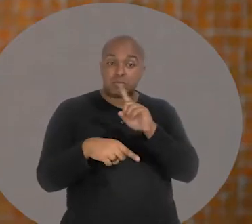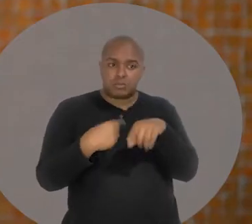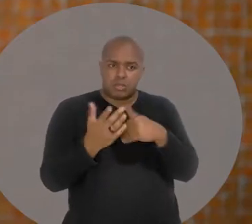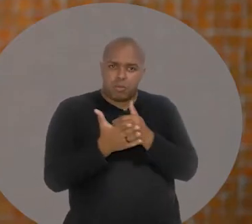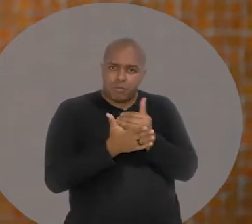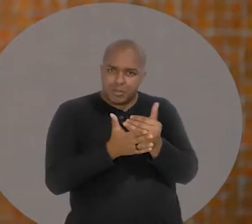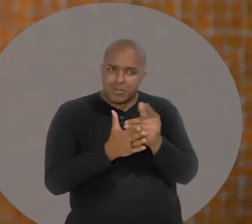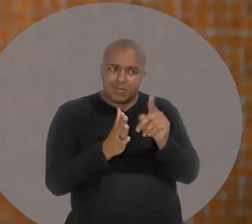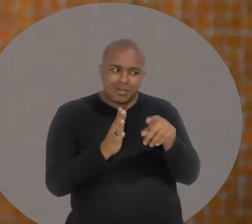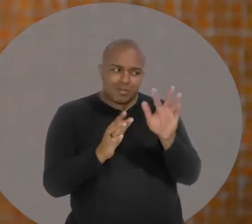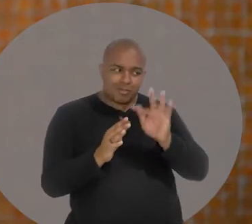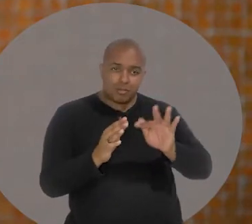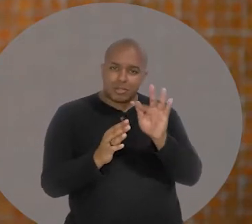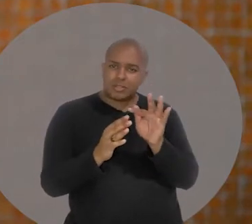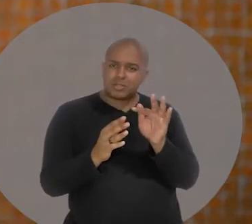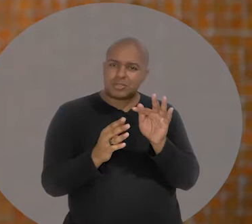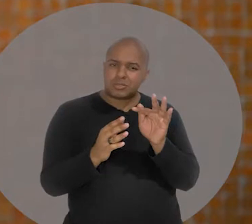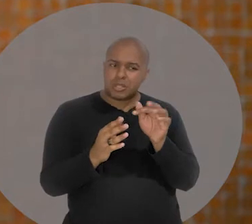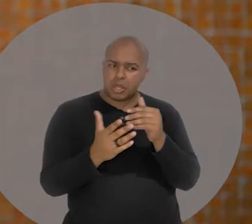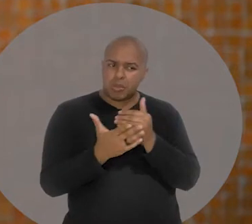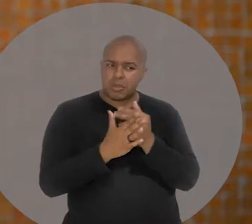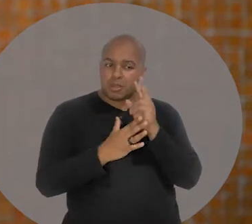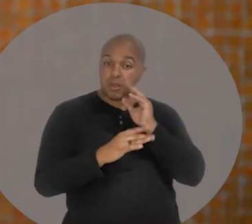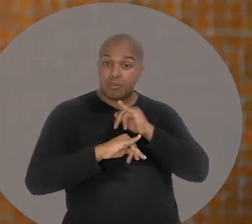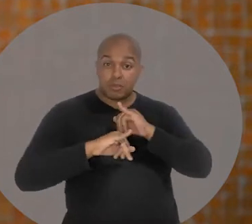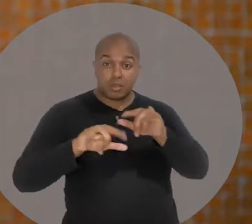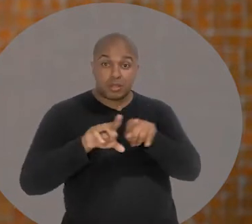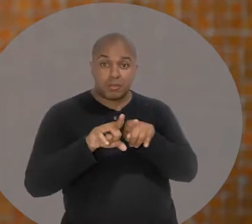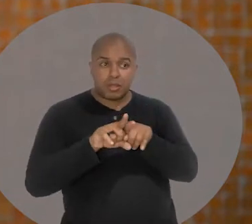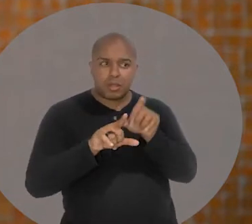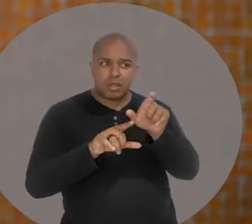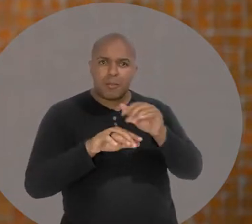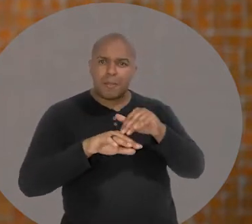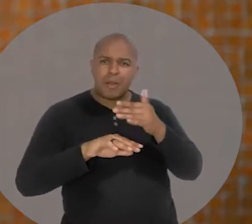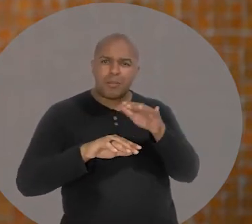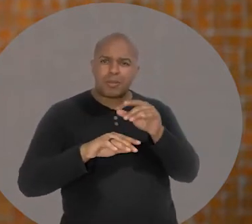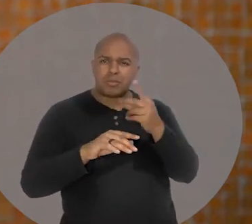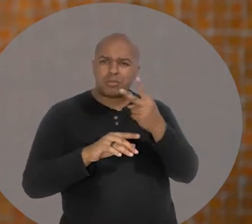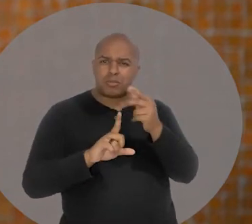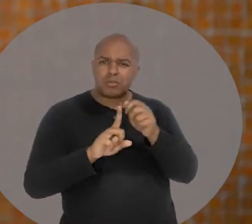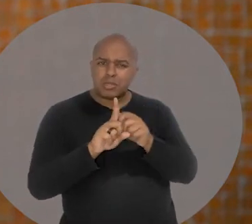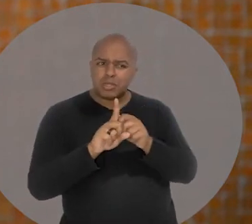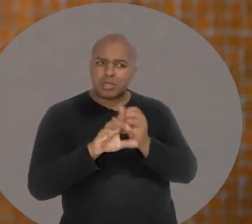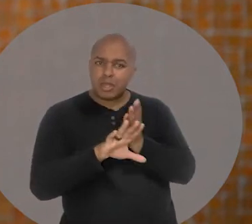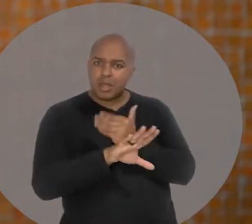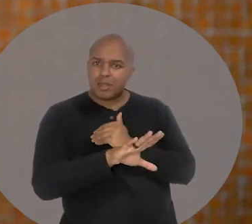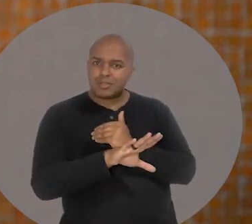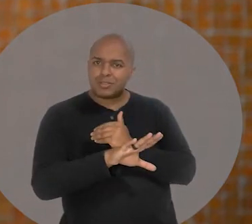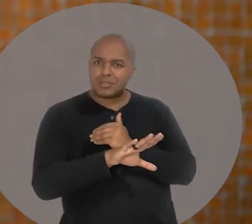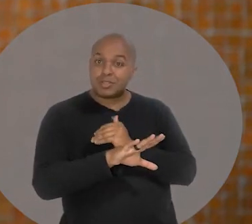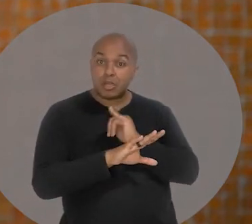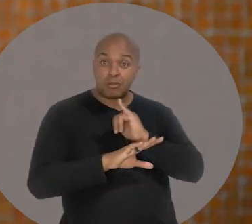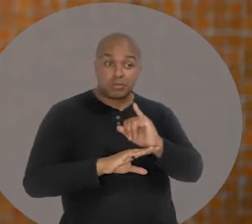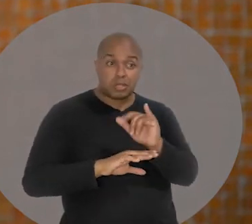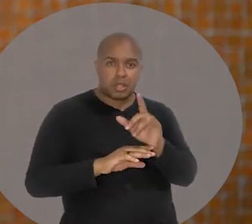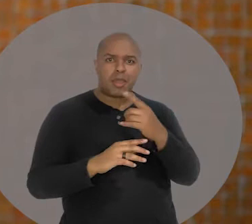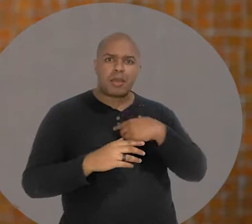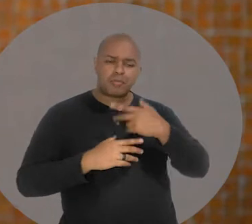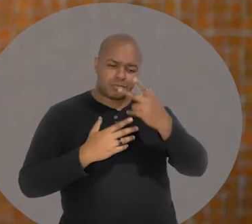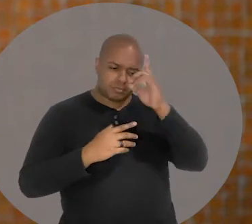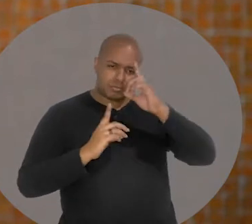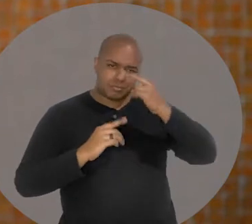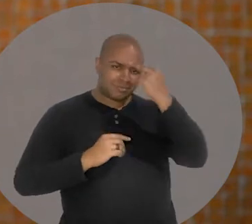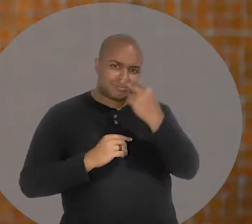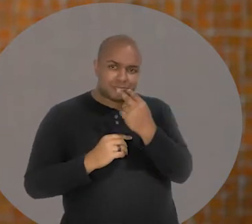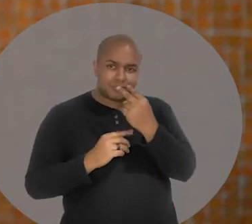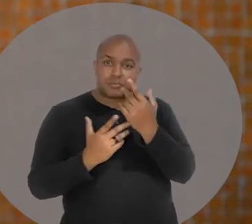na faculdade, eu tinha avisado até com mais ou menos 2 meses de antecedência que eu era um deficiente visual, que